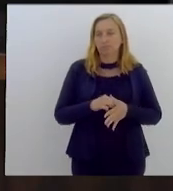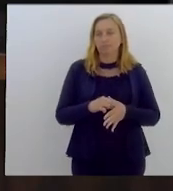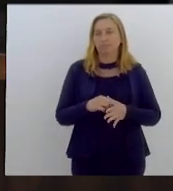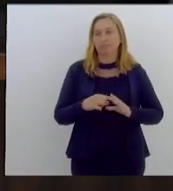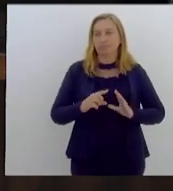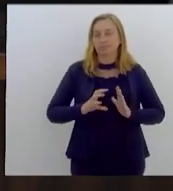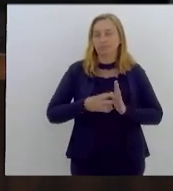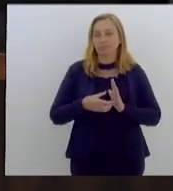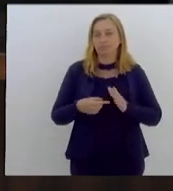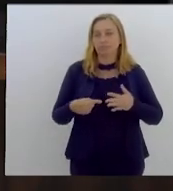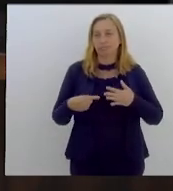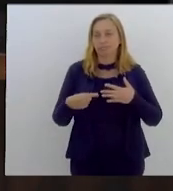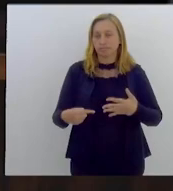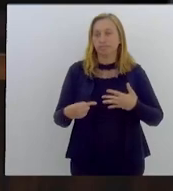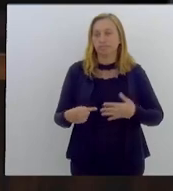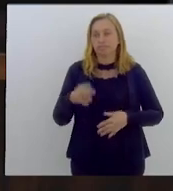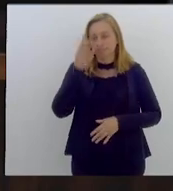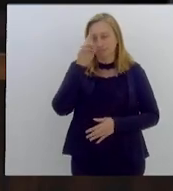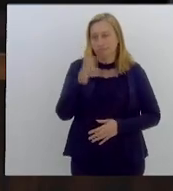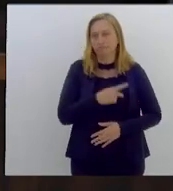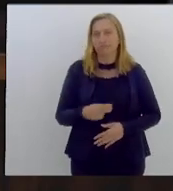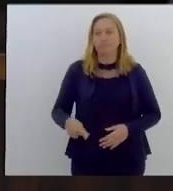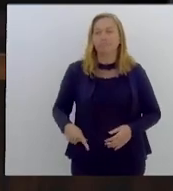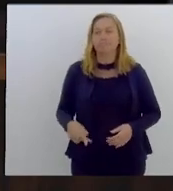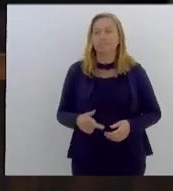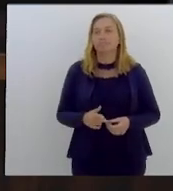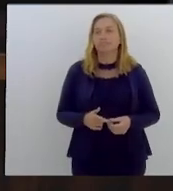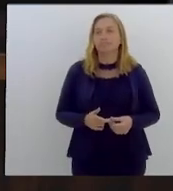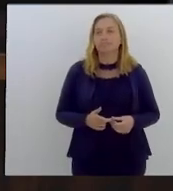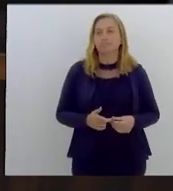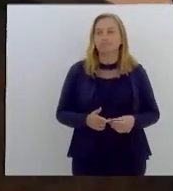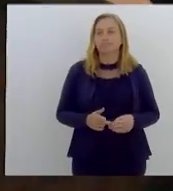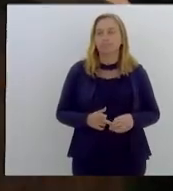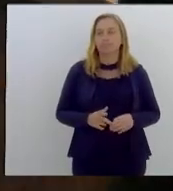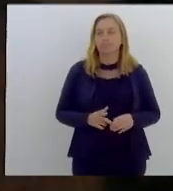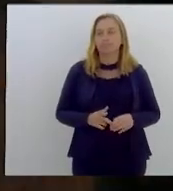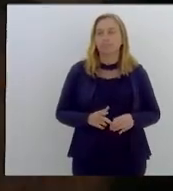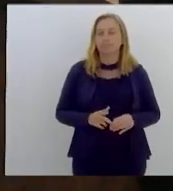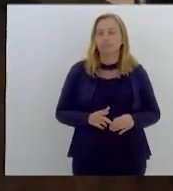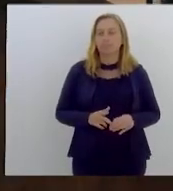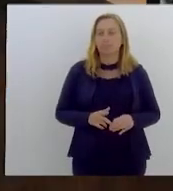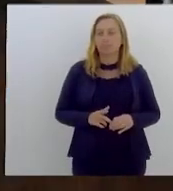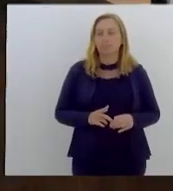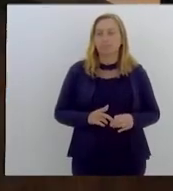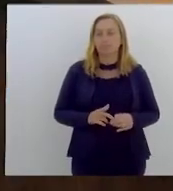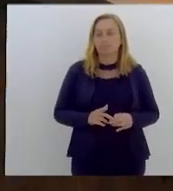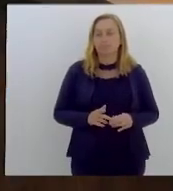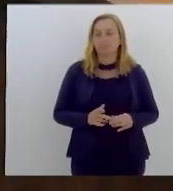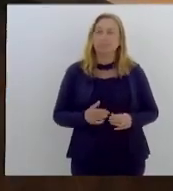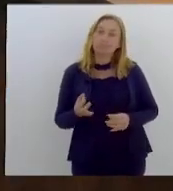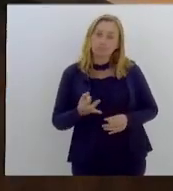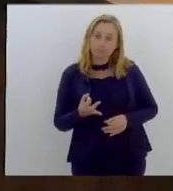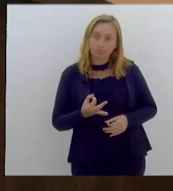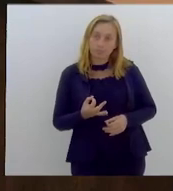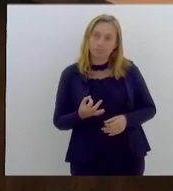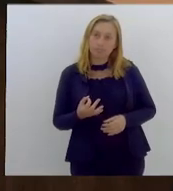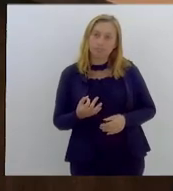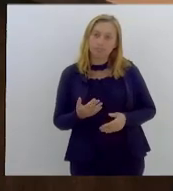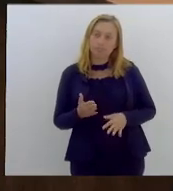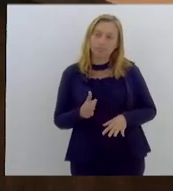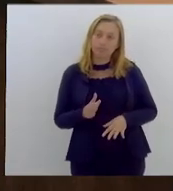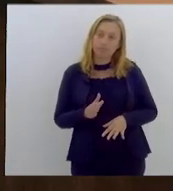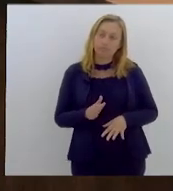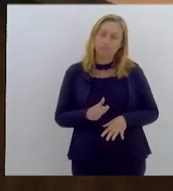entendimento. Presidente. Senhor presidente. Já, deputado Luiz. Senhor presidente, não, a gente, é óbvio que a gente está querendo dar